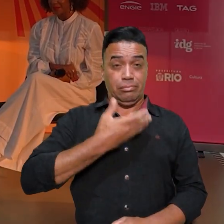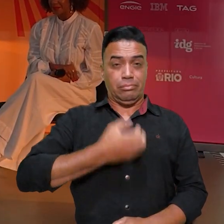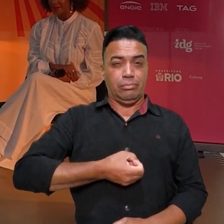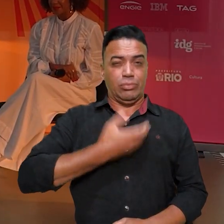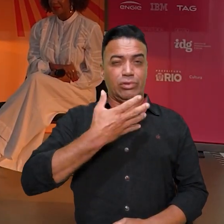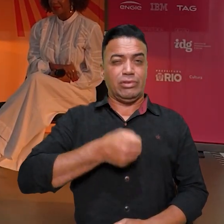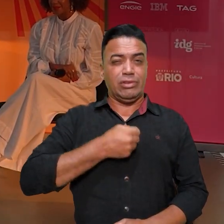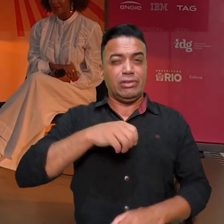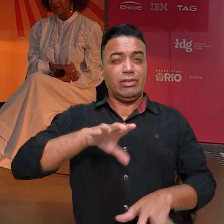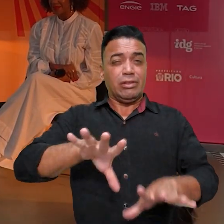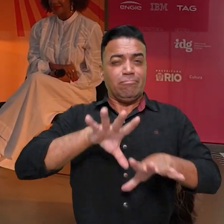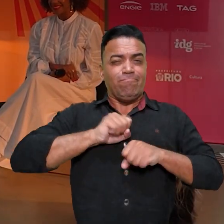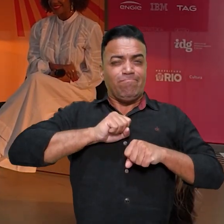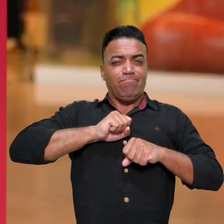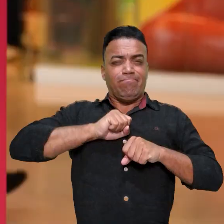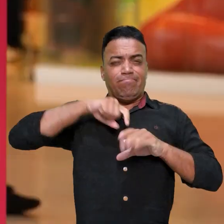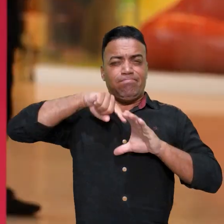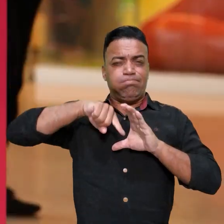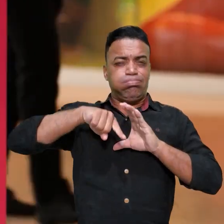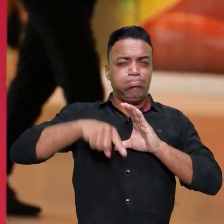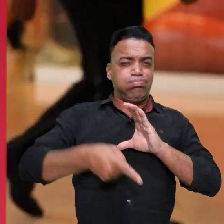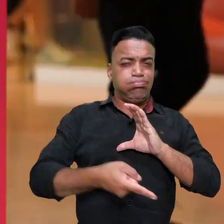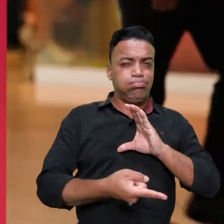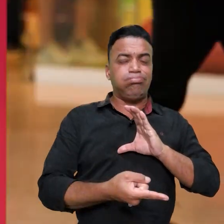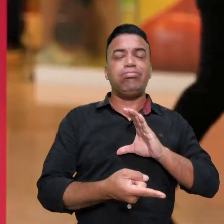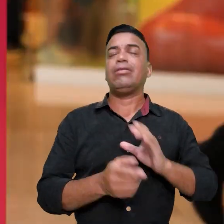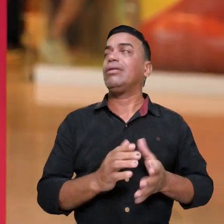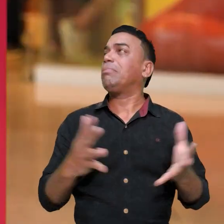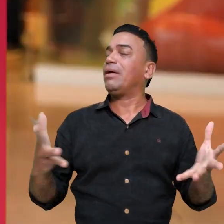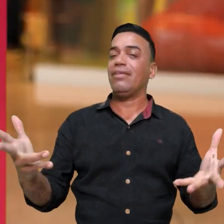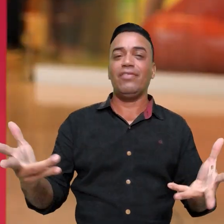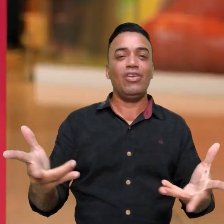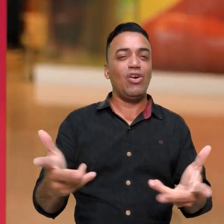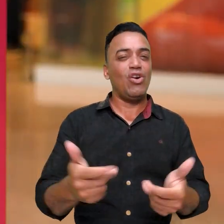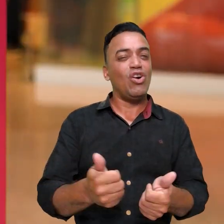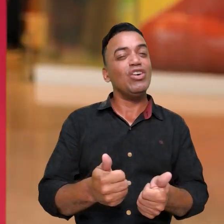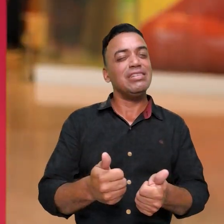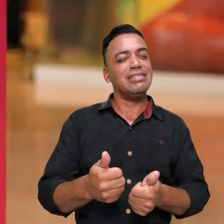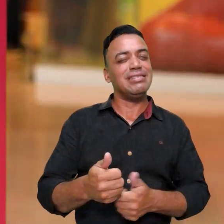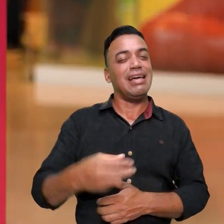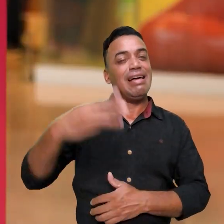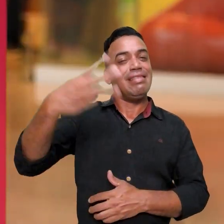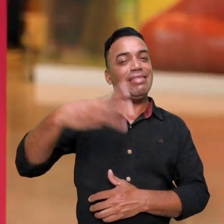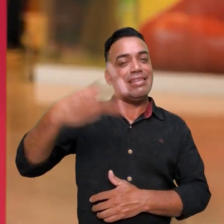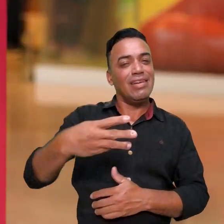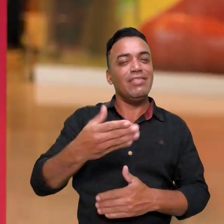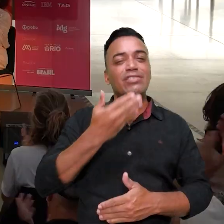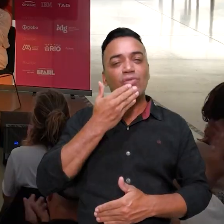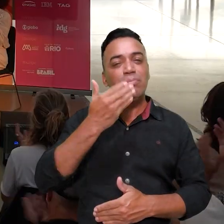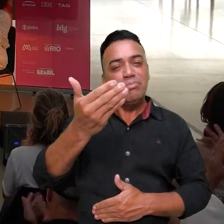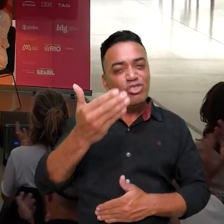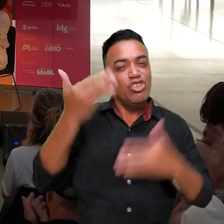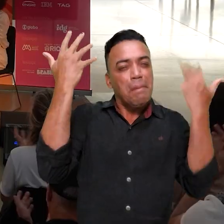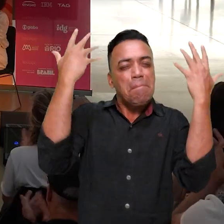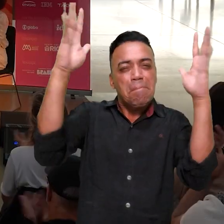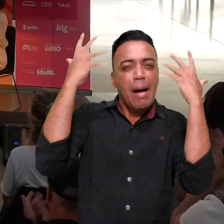poesia penetra. Maravilhosa. Eu vou pedir pela terceira vez uma salva de palmas para a Conceição Evaristo.